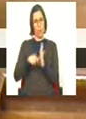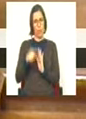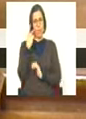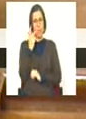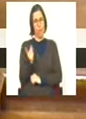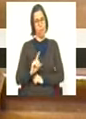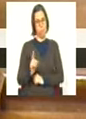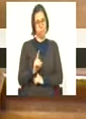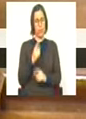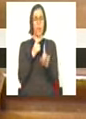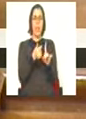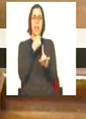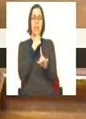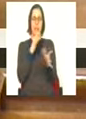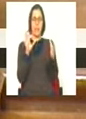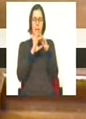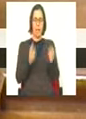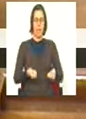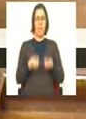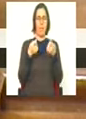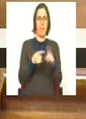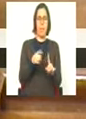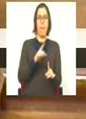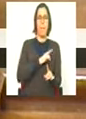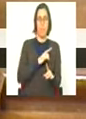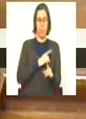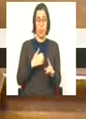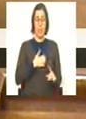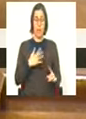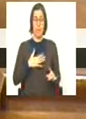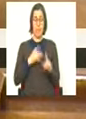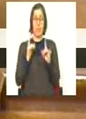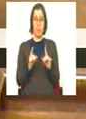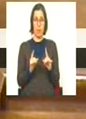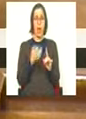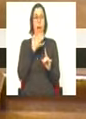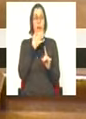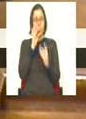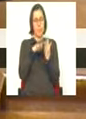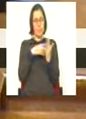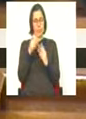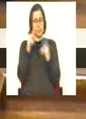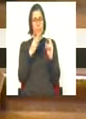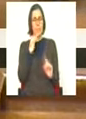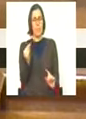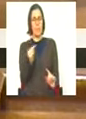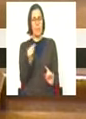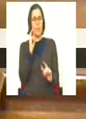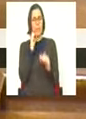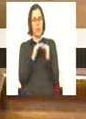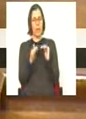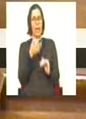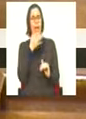vida e tomar decisões relativas a investimentos pessoais e empresariais sem um quadro fiscal minimamente